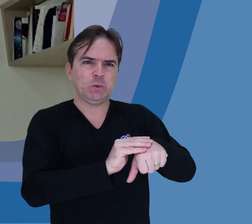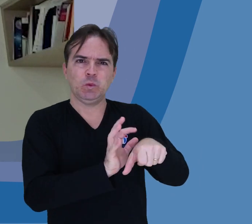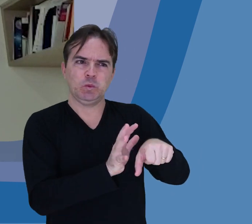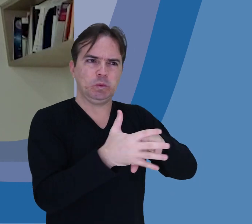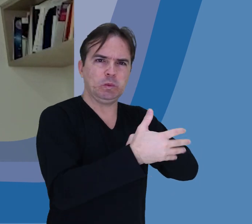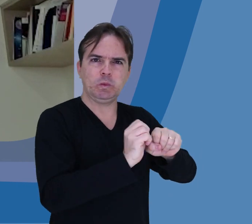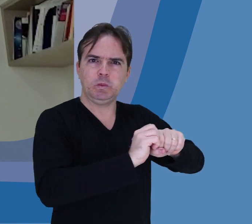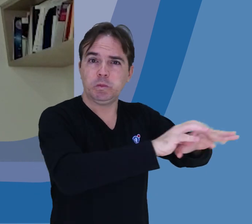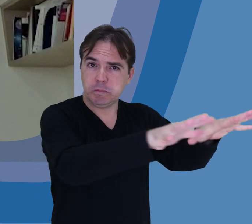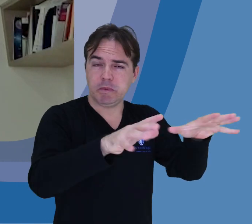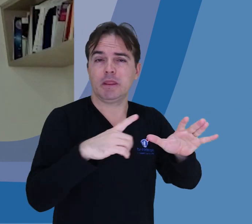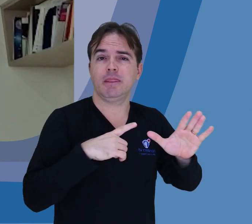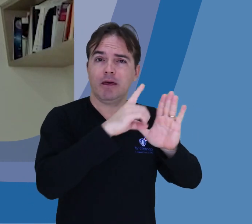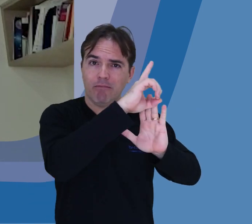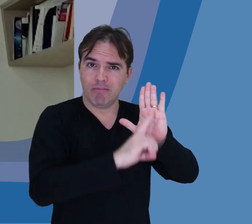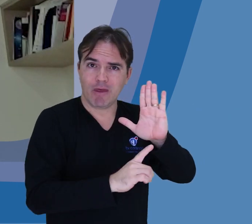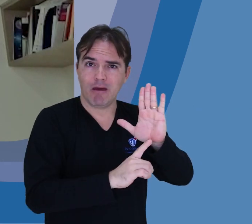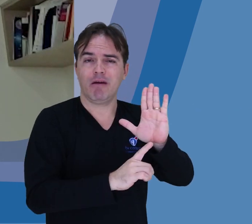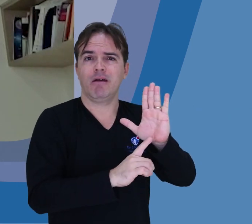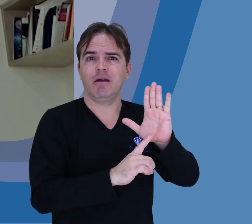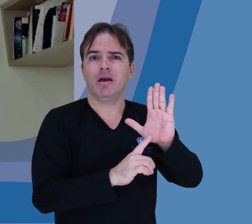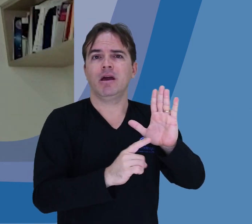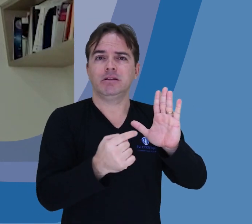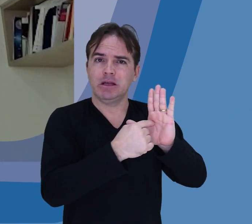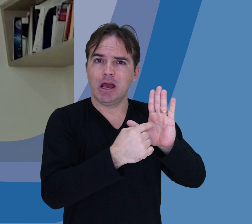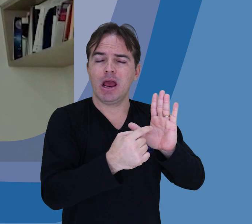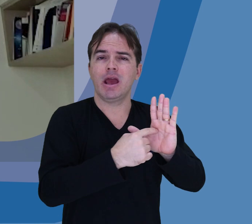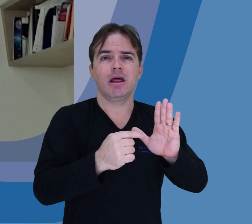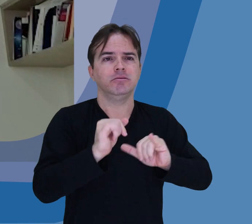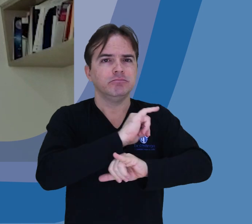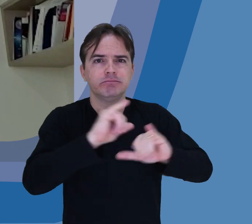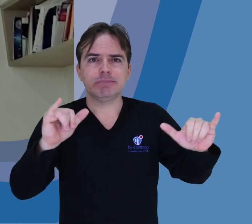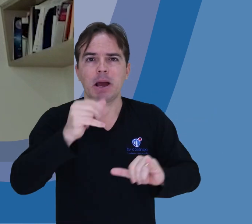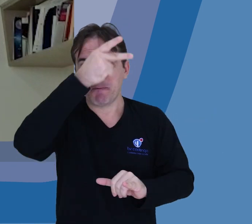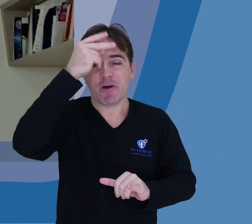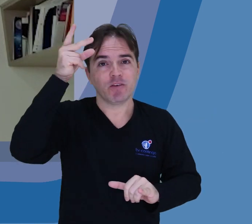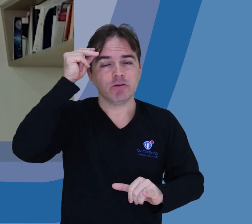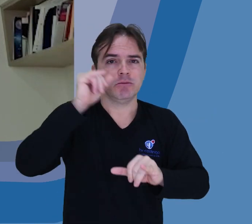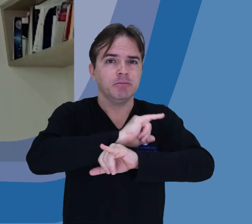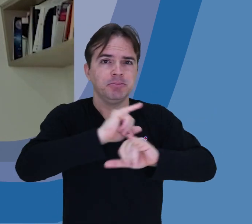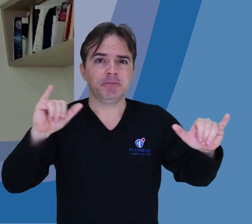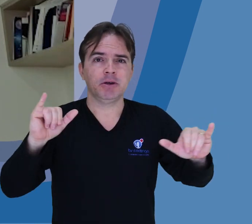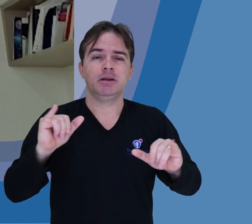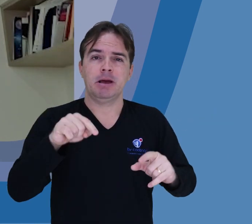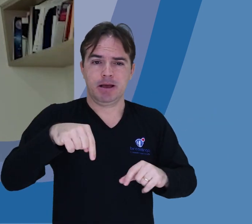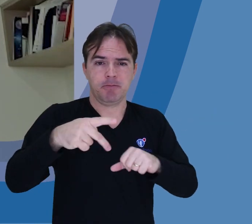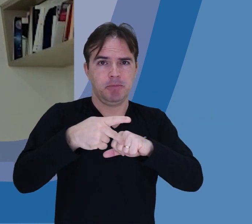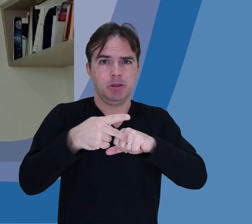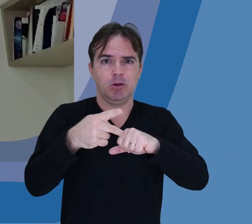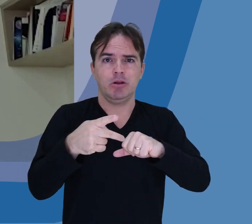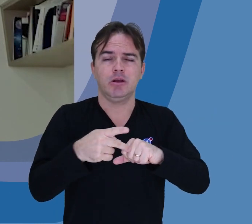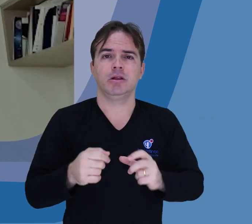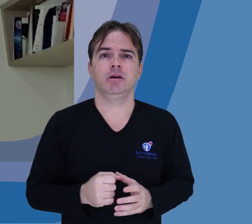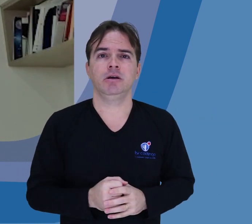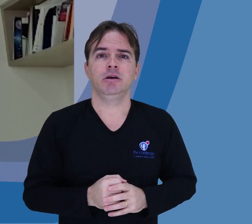e aí deixa uma determinação a de várias prefeituras inclusive daqui das prefeituras de petrolina